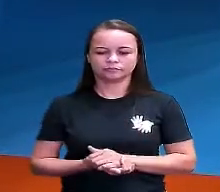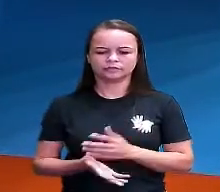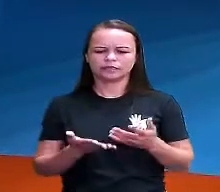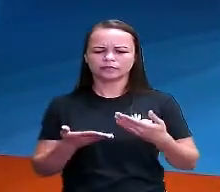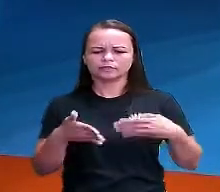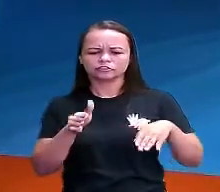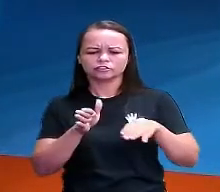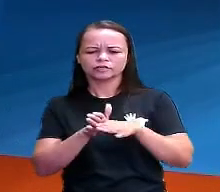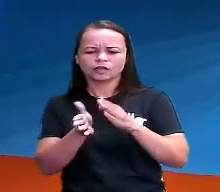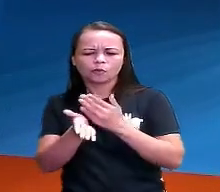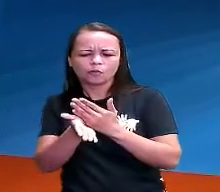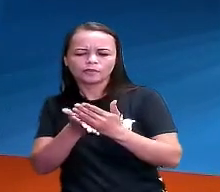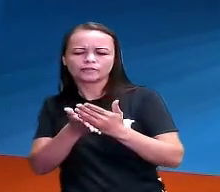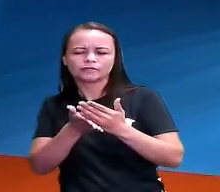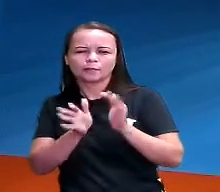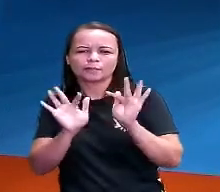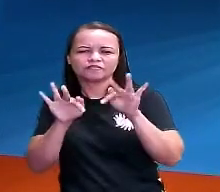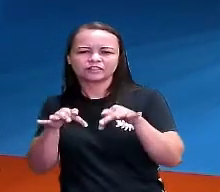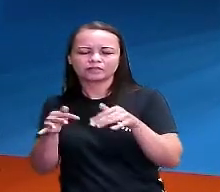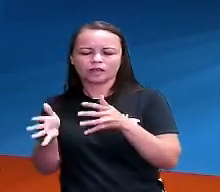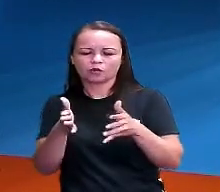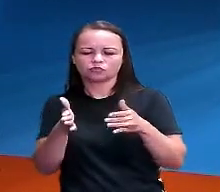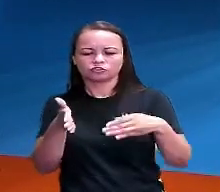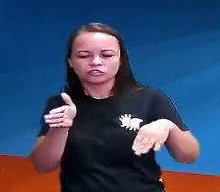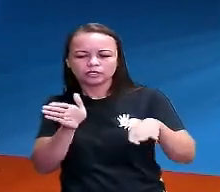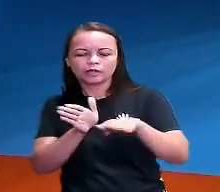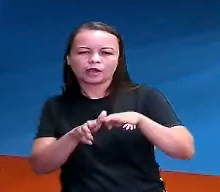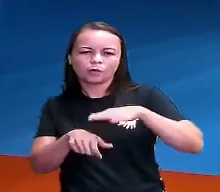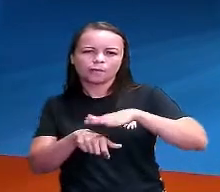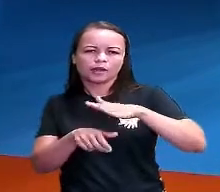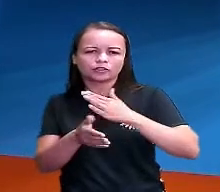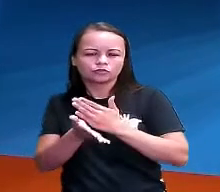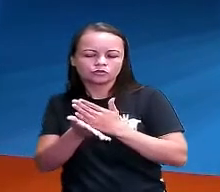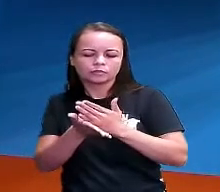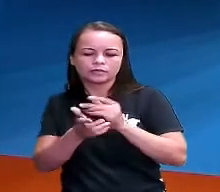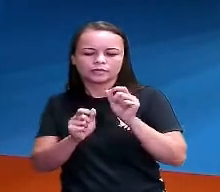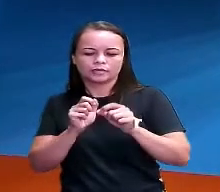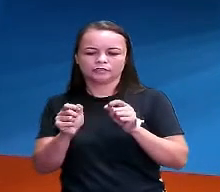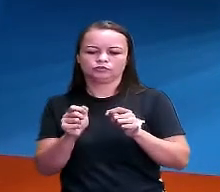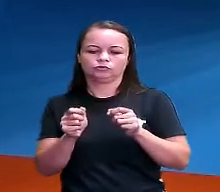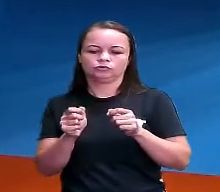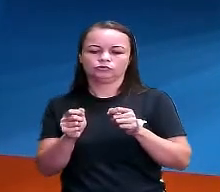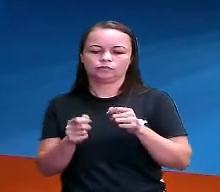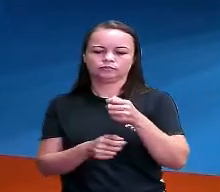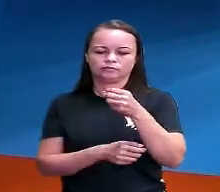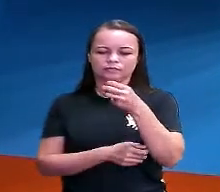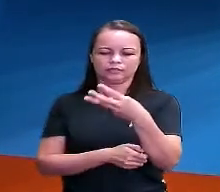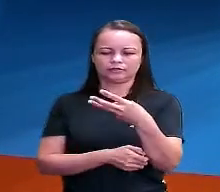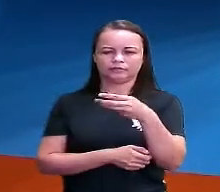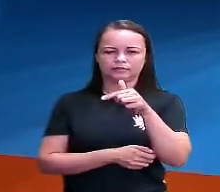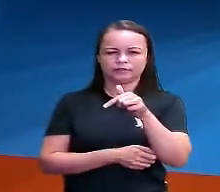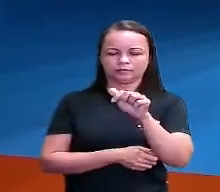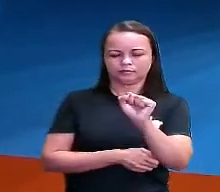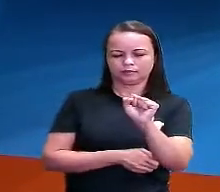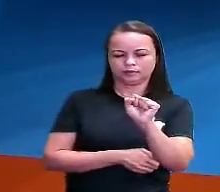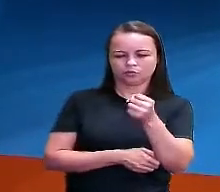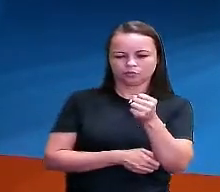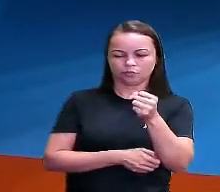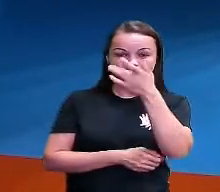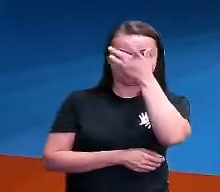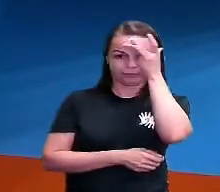chegaram mais 378 pessoas. Quantas pessoas haviam no início da partida?